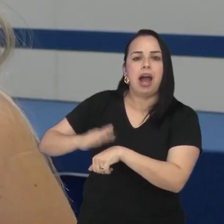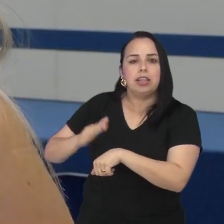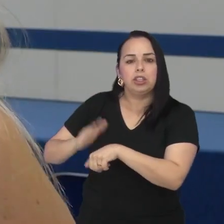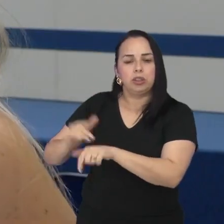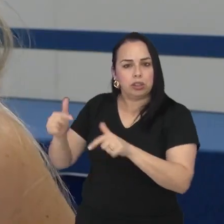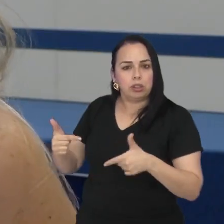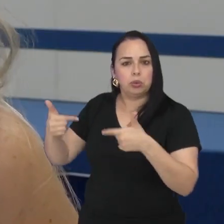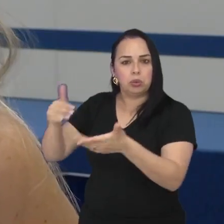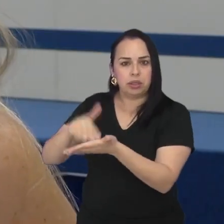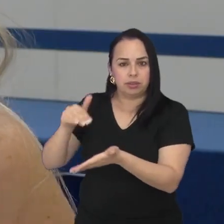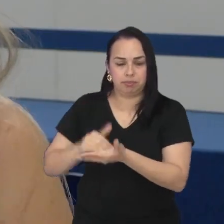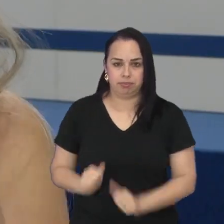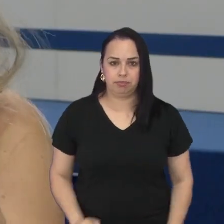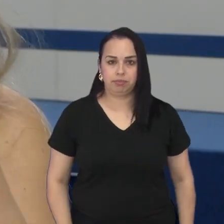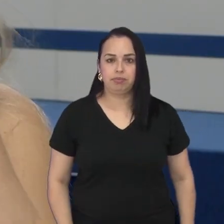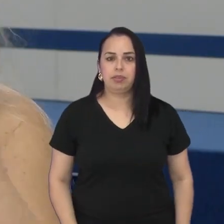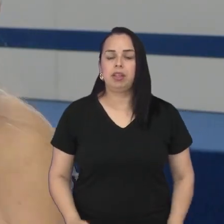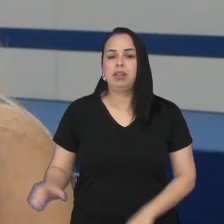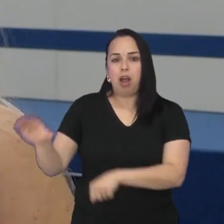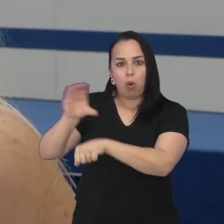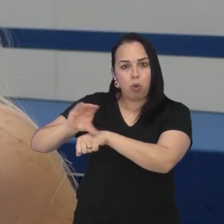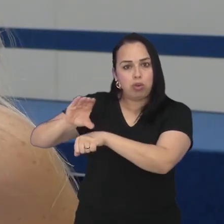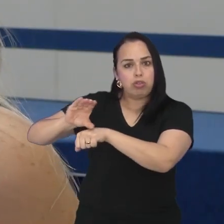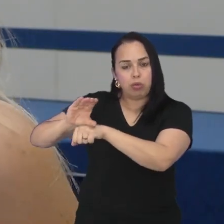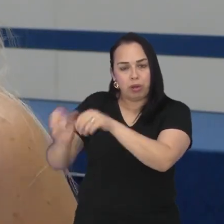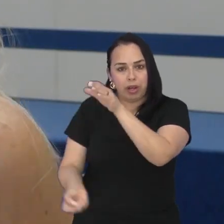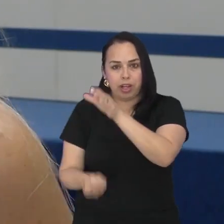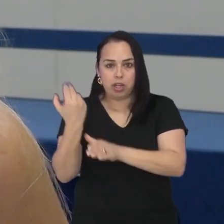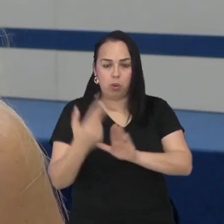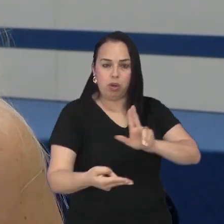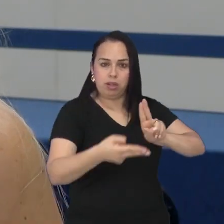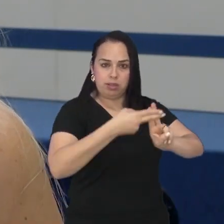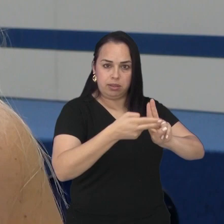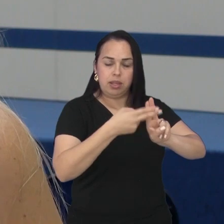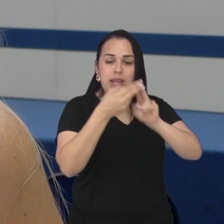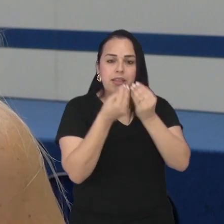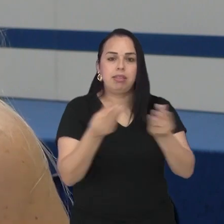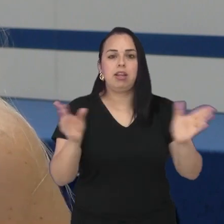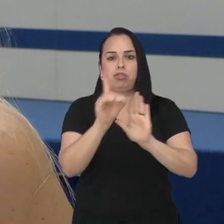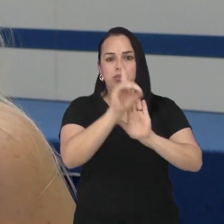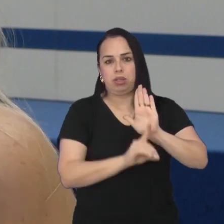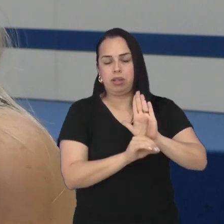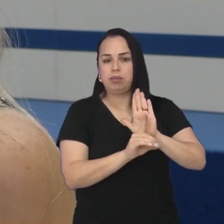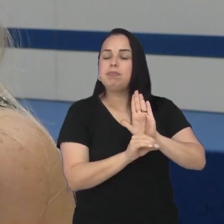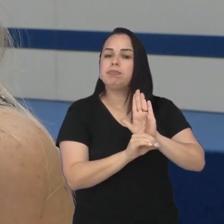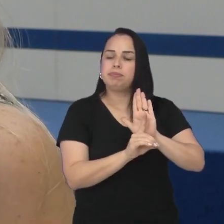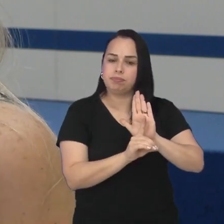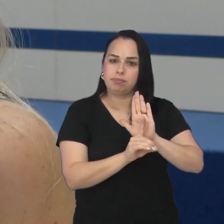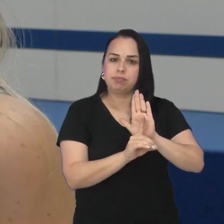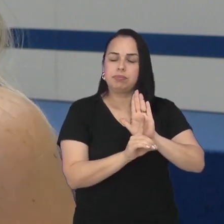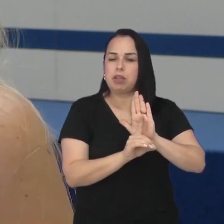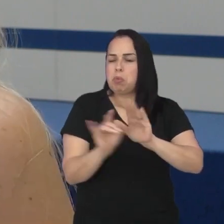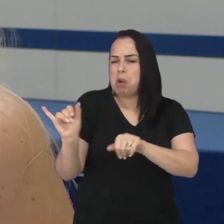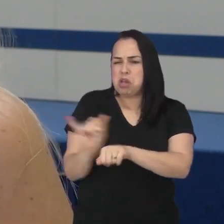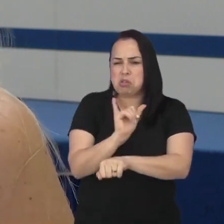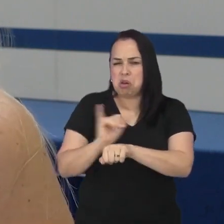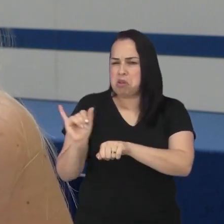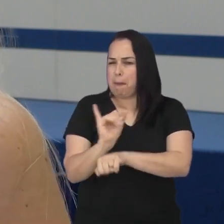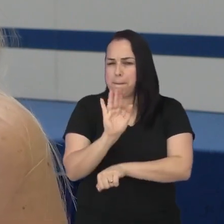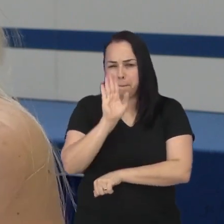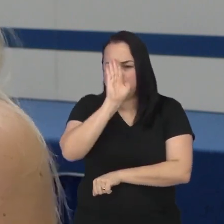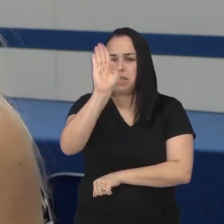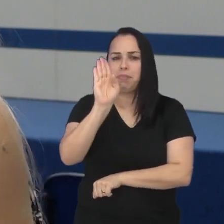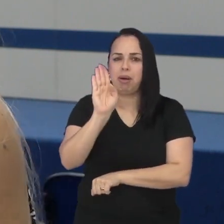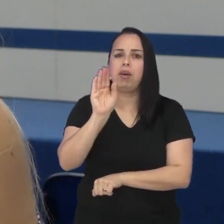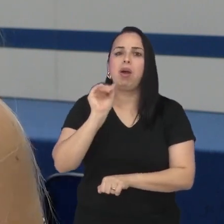O SUS foi criado, pela Constituição, que ele foi garantido como direito da população. Uma das pedras